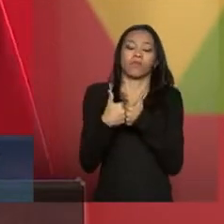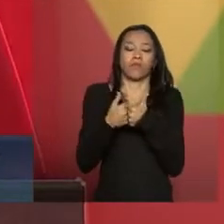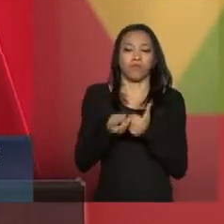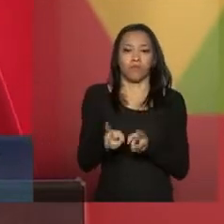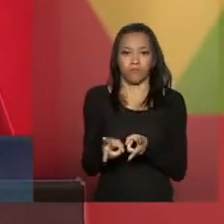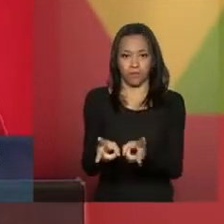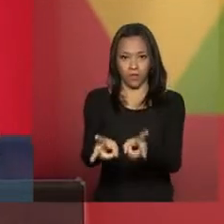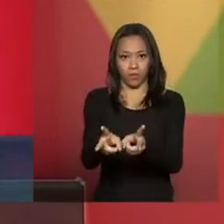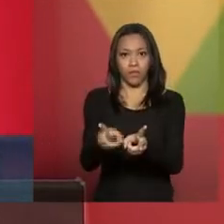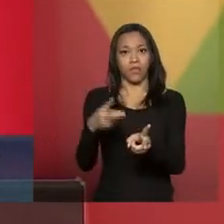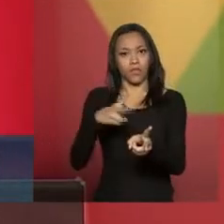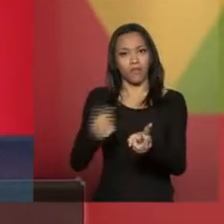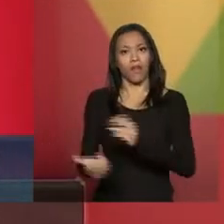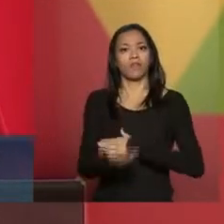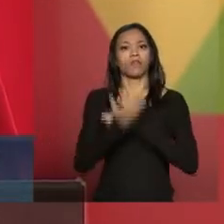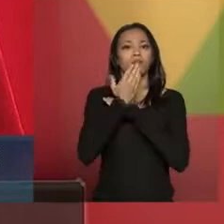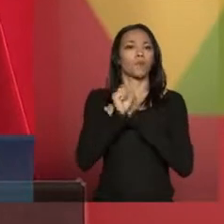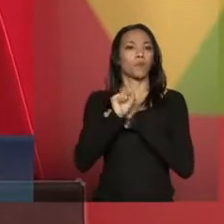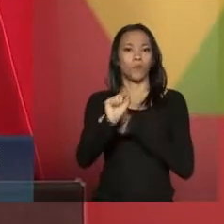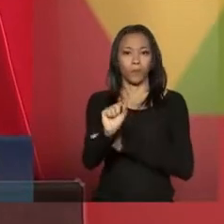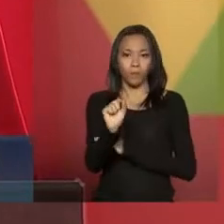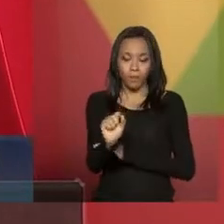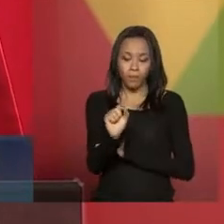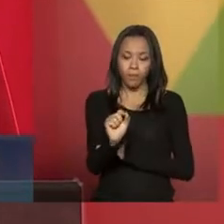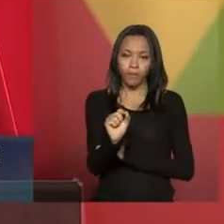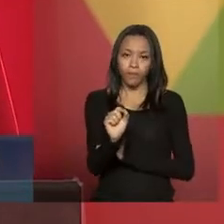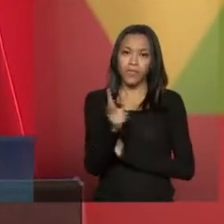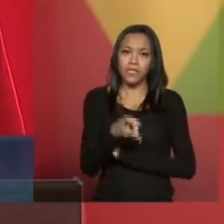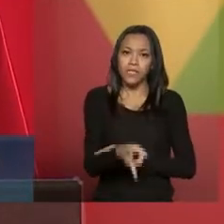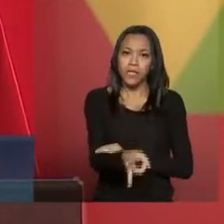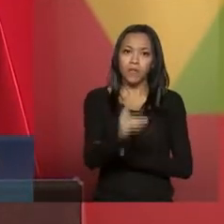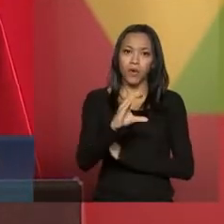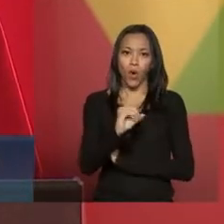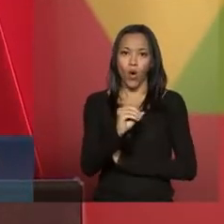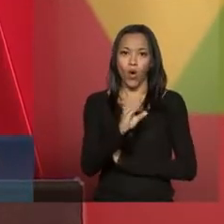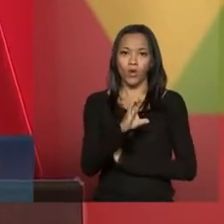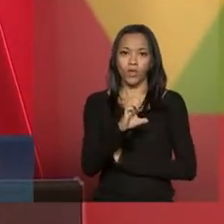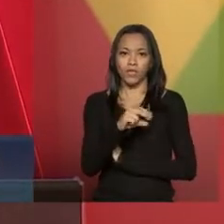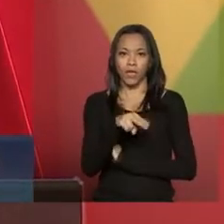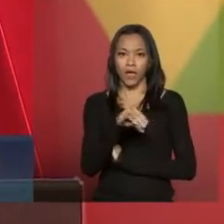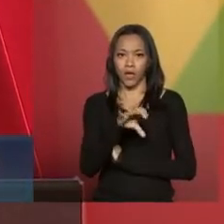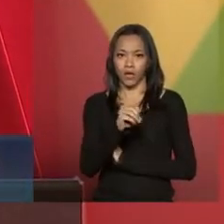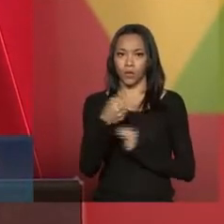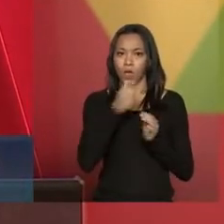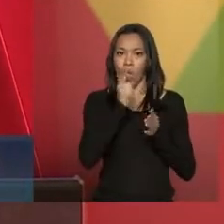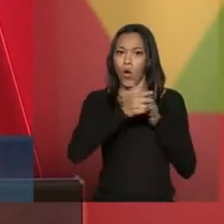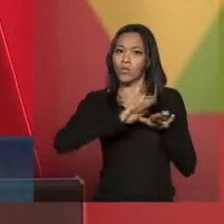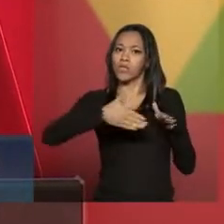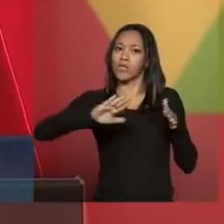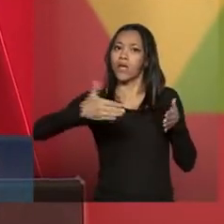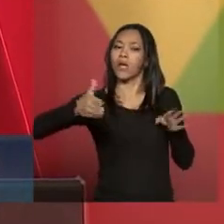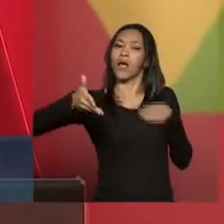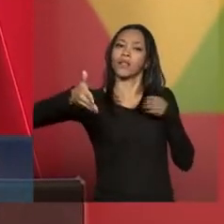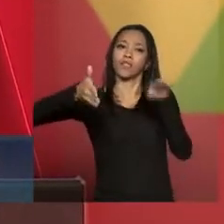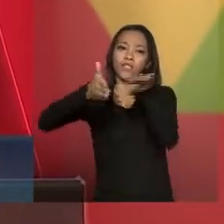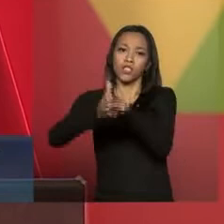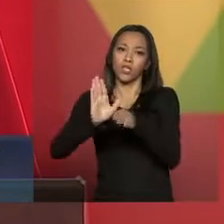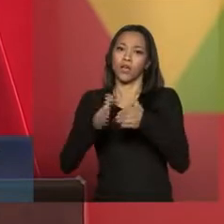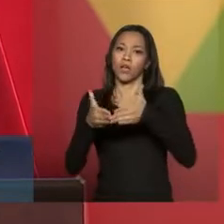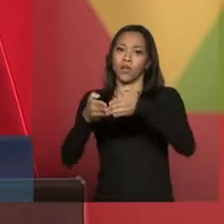caminho que nos levará diretamente pelo Oceano Pacífico até os portos do Peru e da